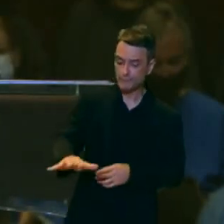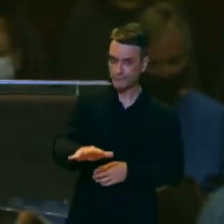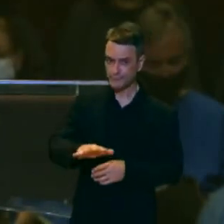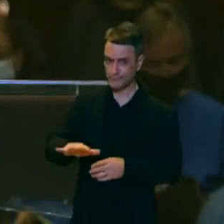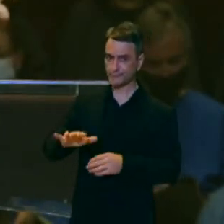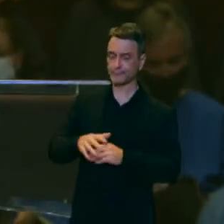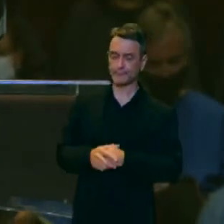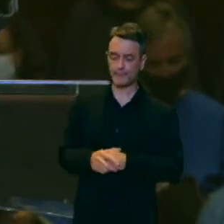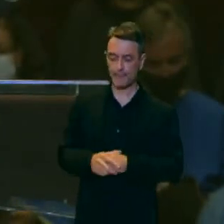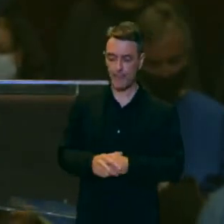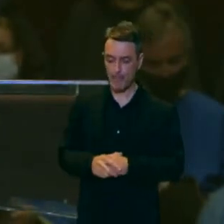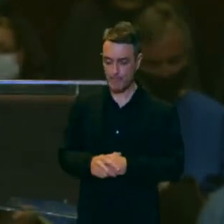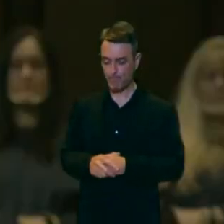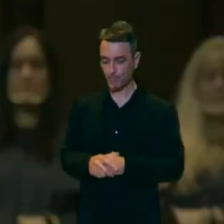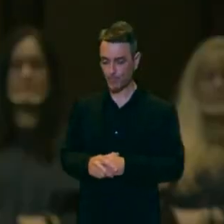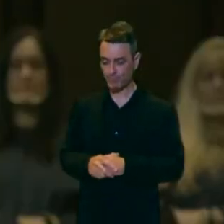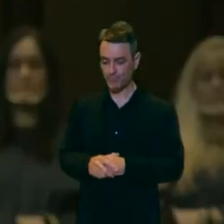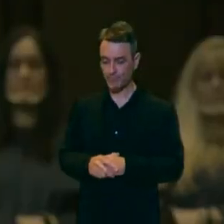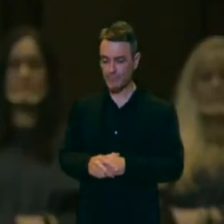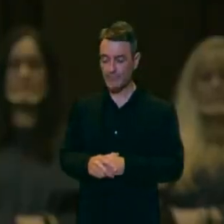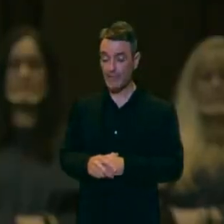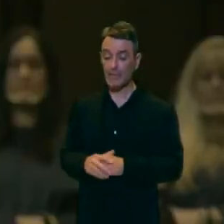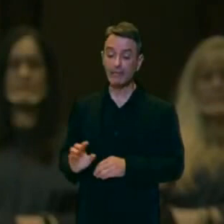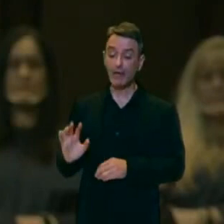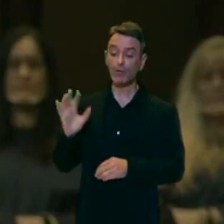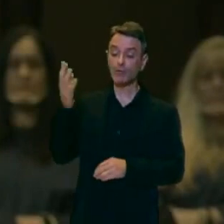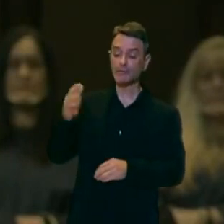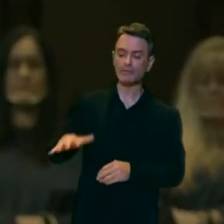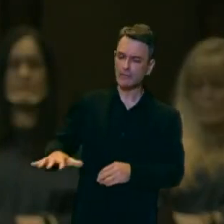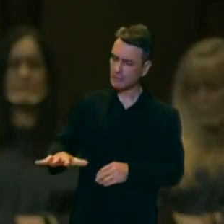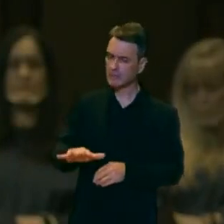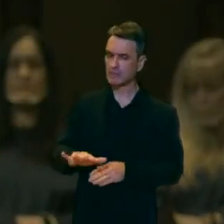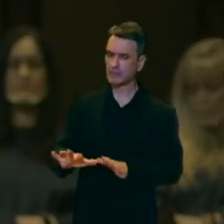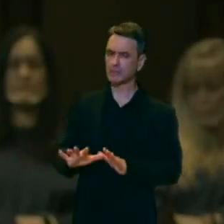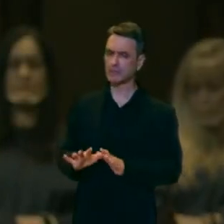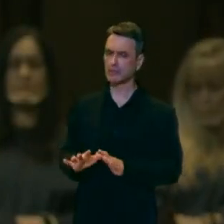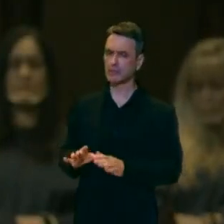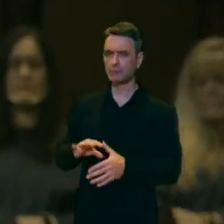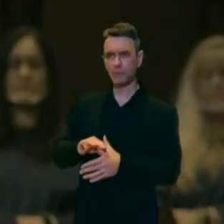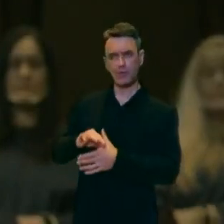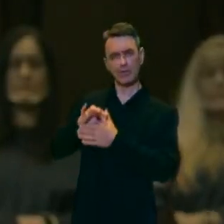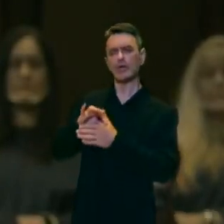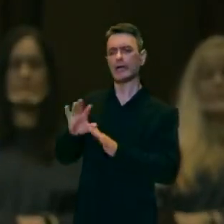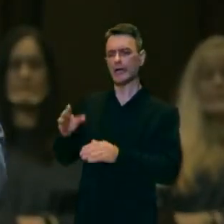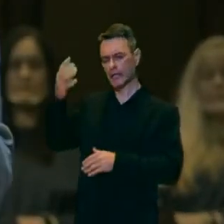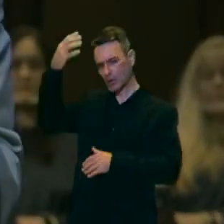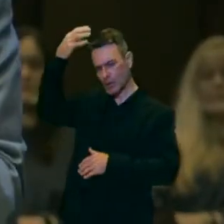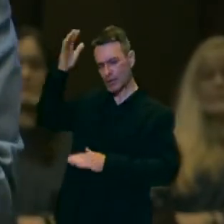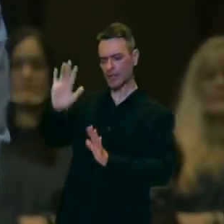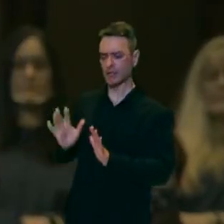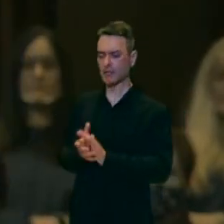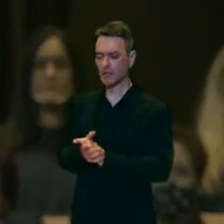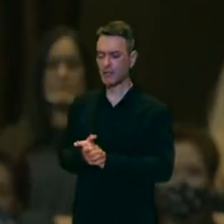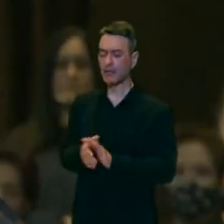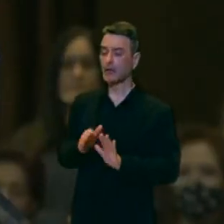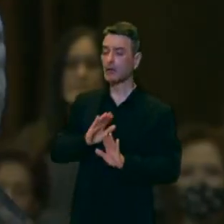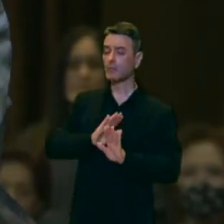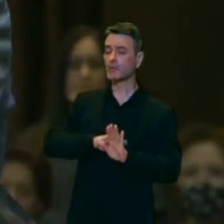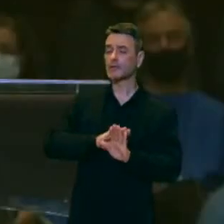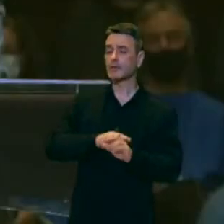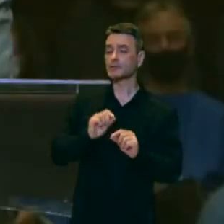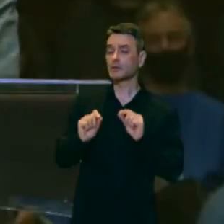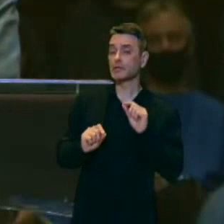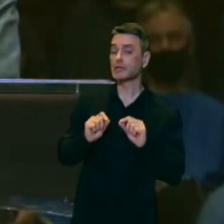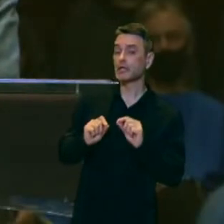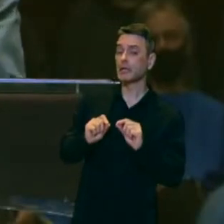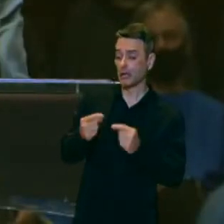essa rebelião que estava sendo encabeçada por Zedequias, ela tinha por trás uma